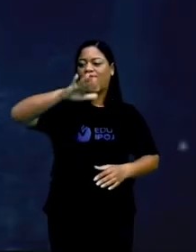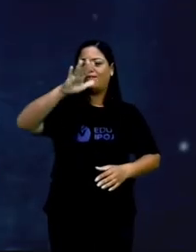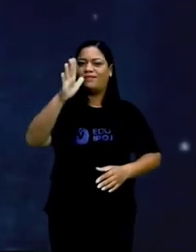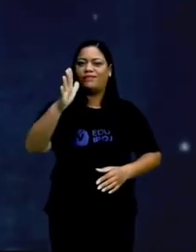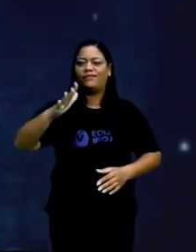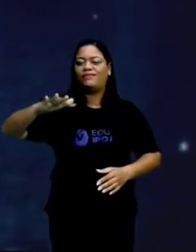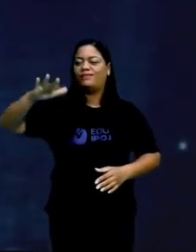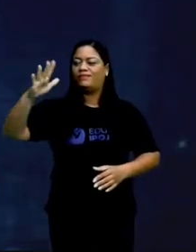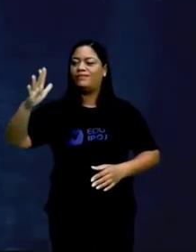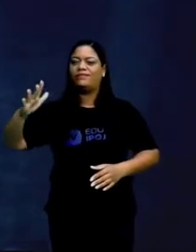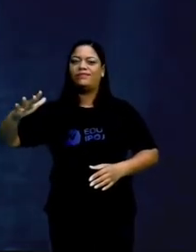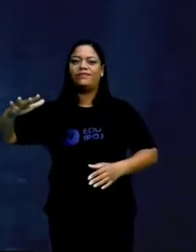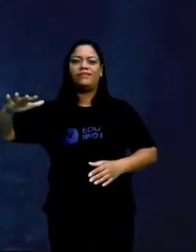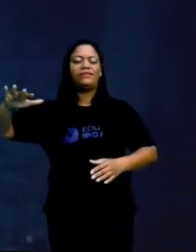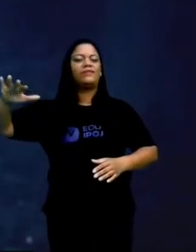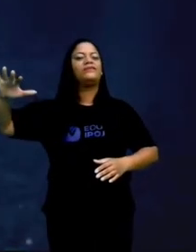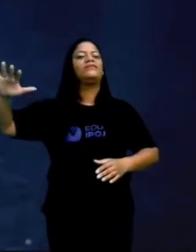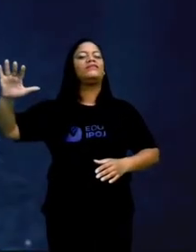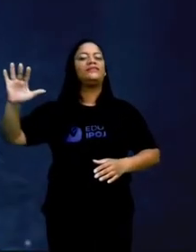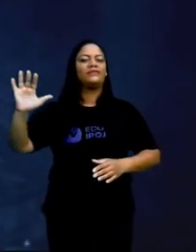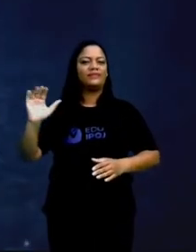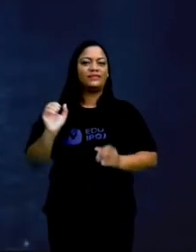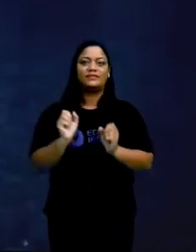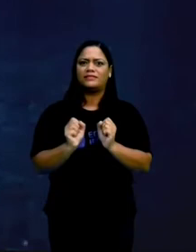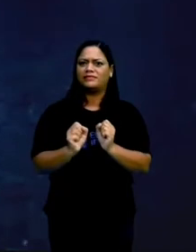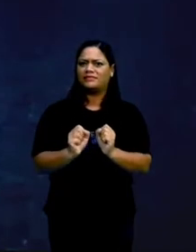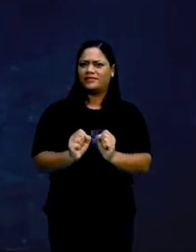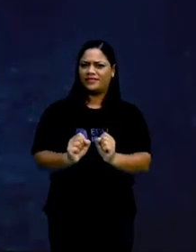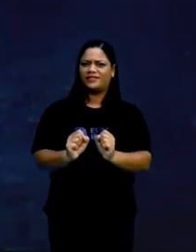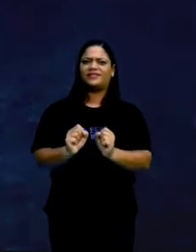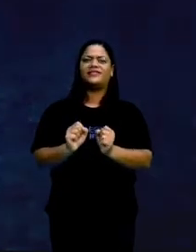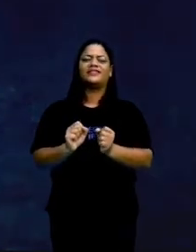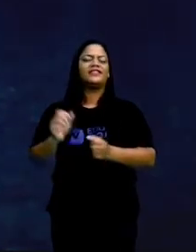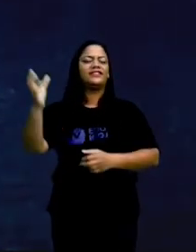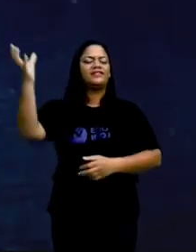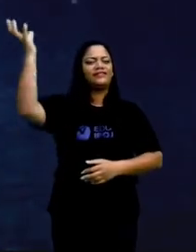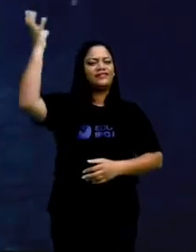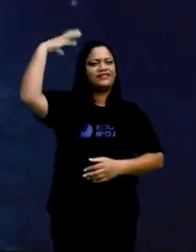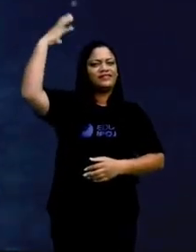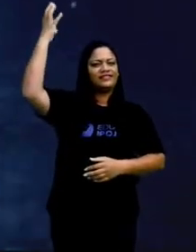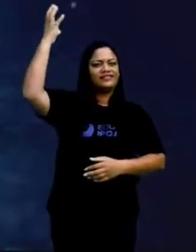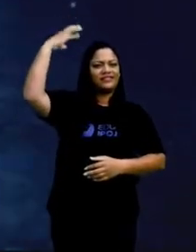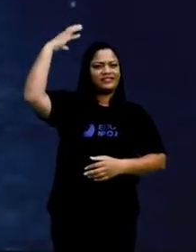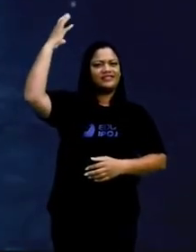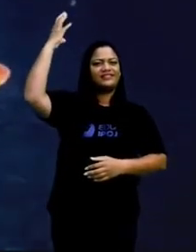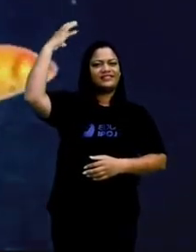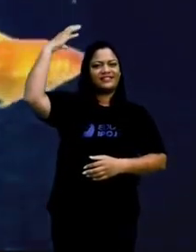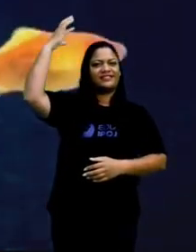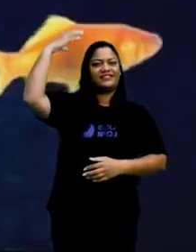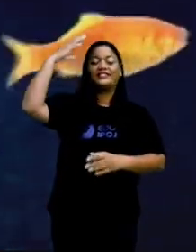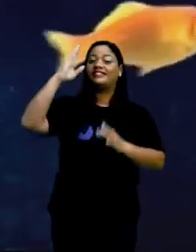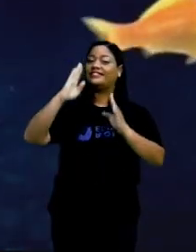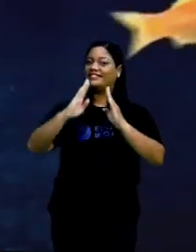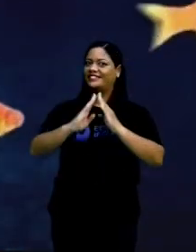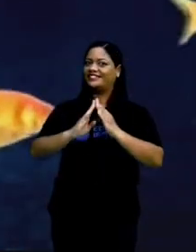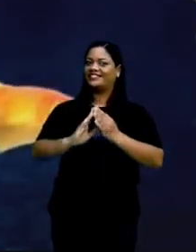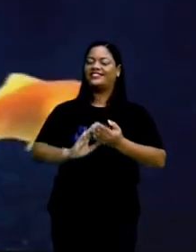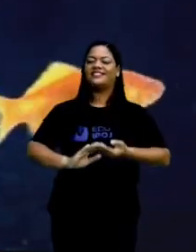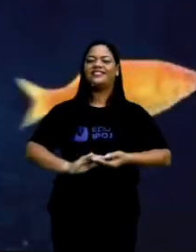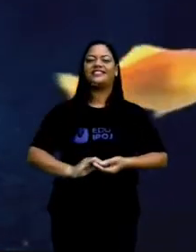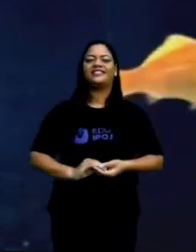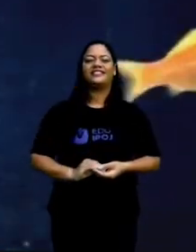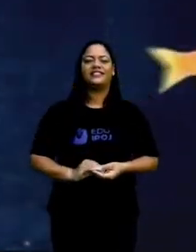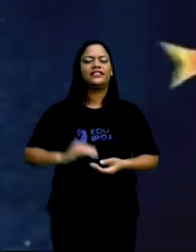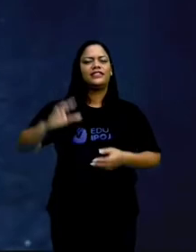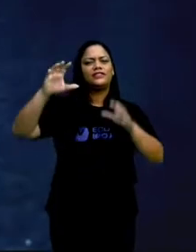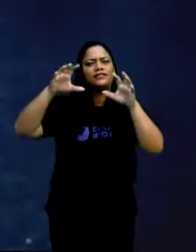Pode ser um mar inteiro, pode ser aquele banho que eu tomo no chuveiro.